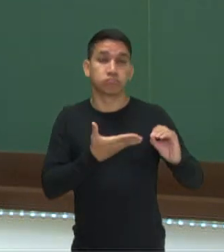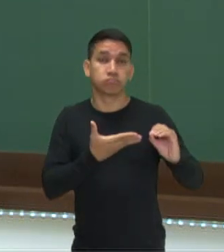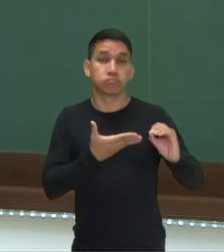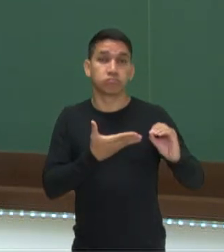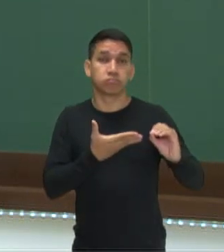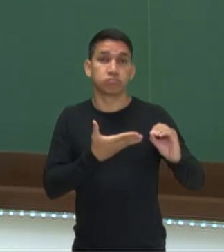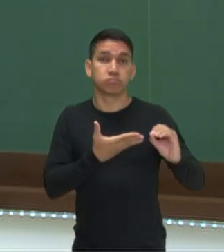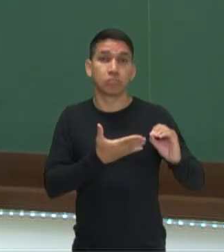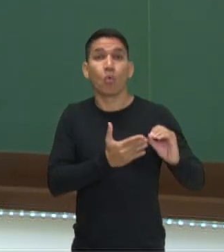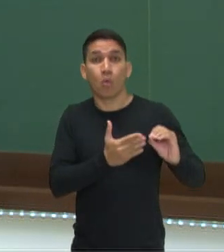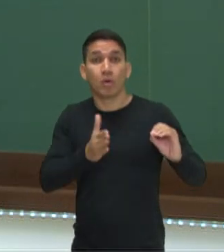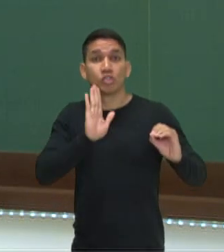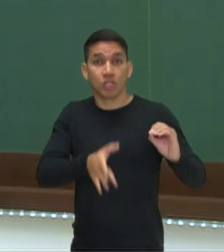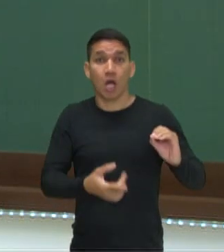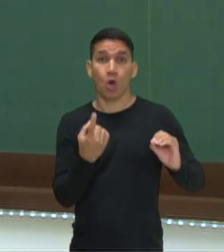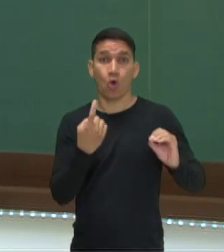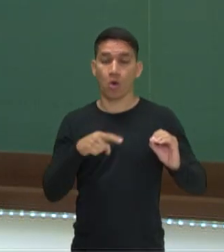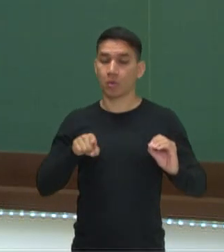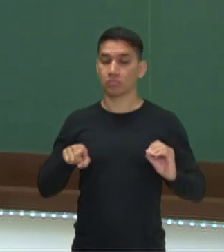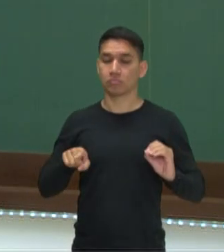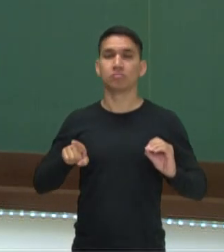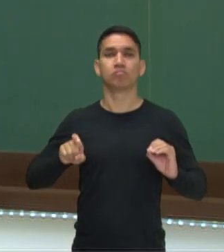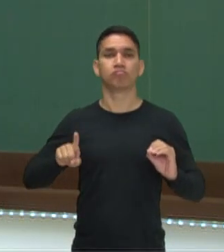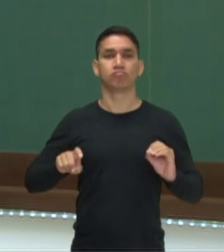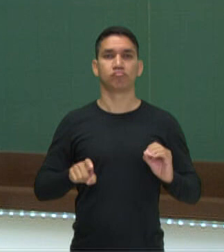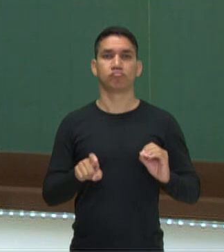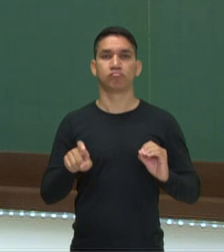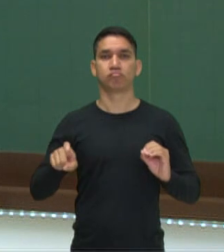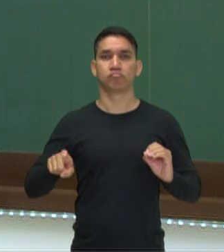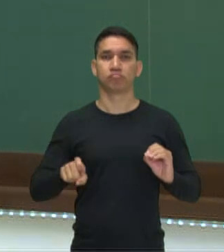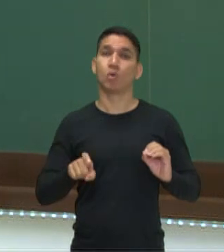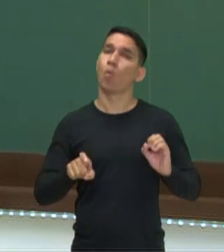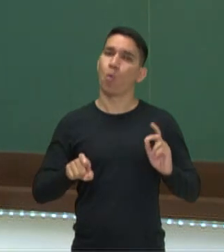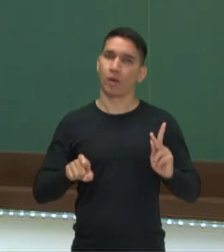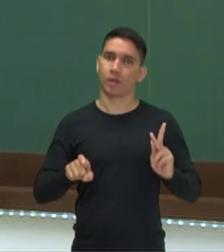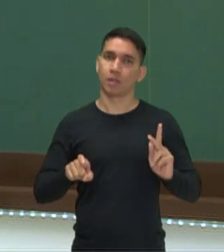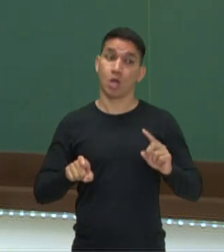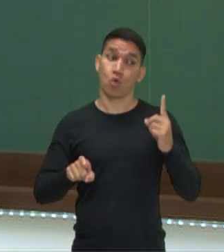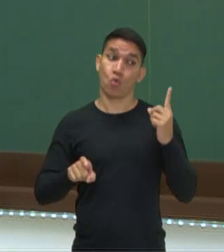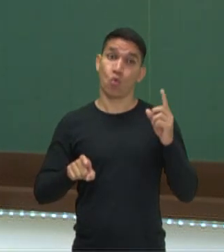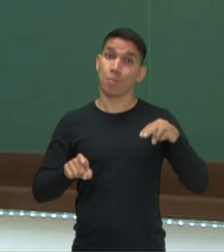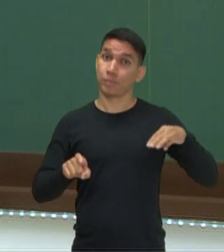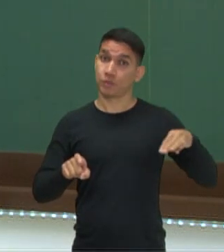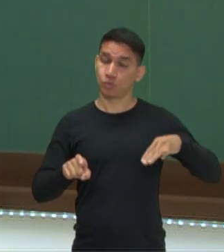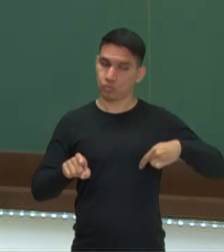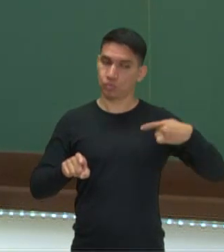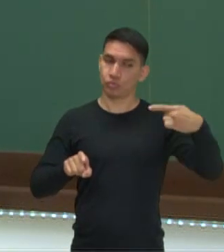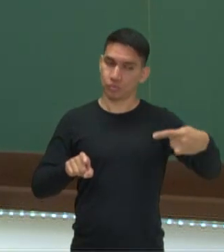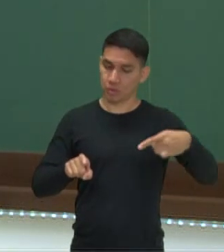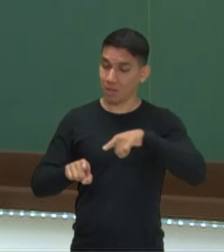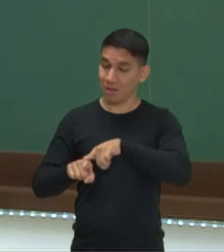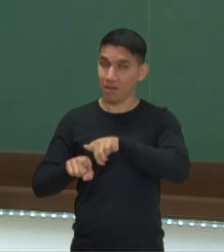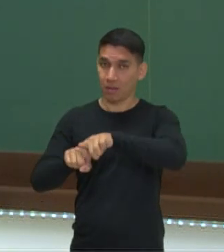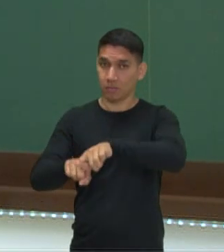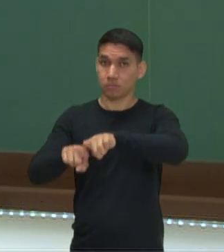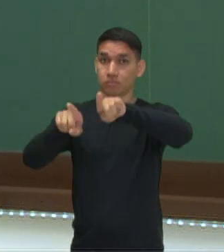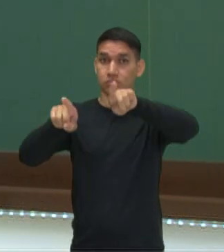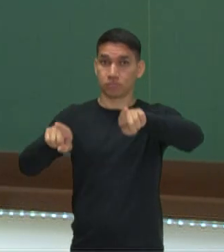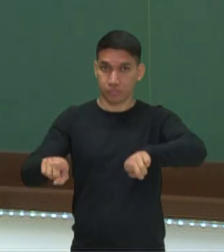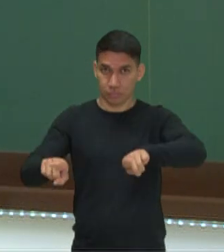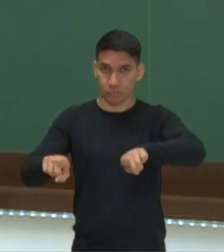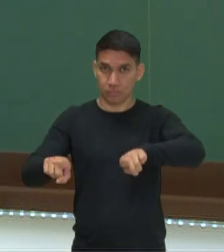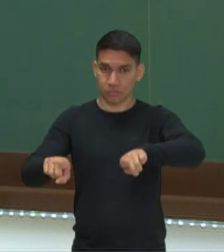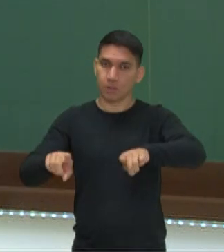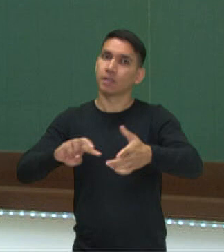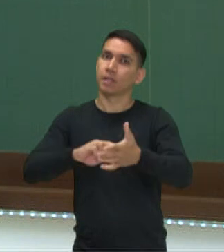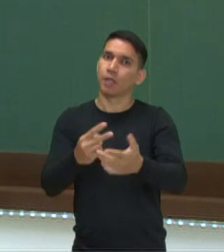tempo zero, eu tinha uma bactéria, ok? Um minuto após, essa uma bactéria se dividiu.